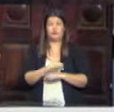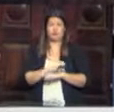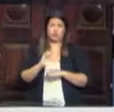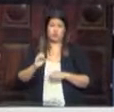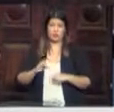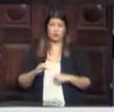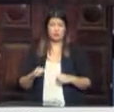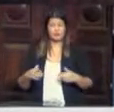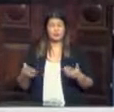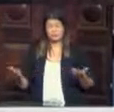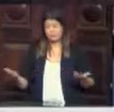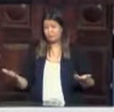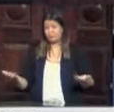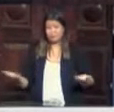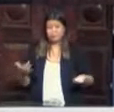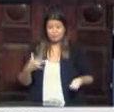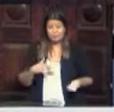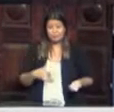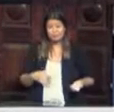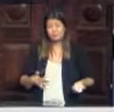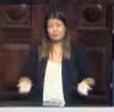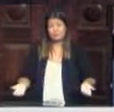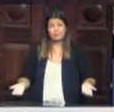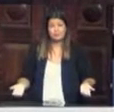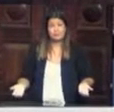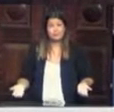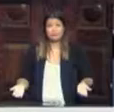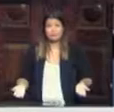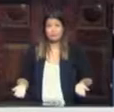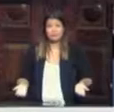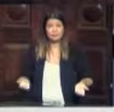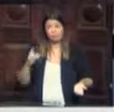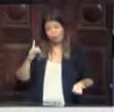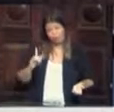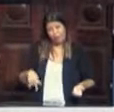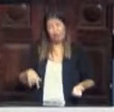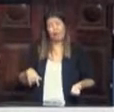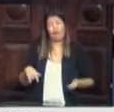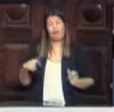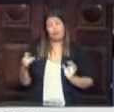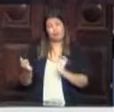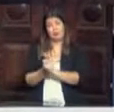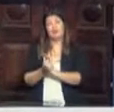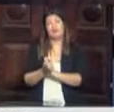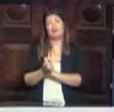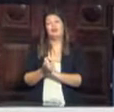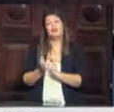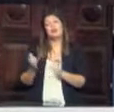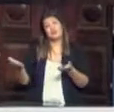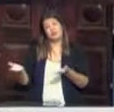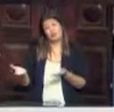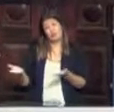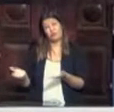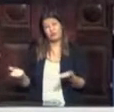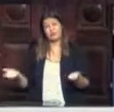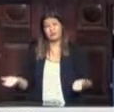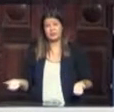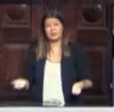de obras onde está definido item por item como que deva ser realizado aquela construção.